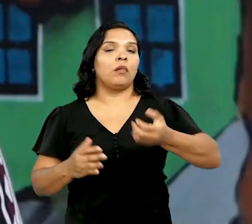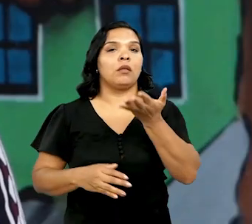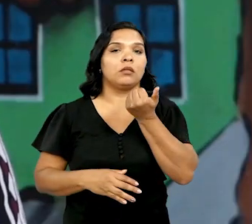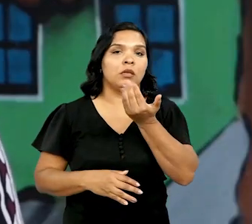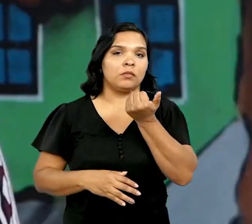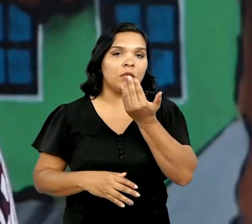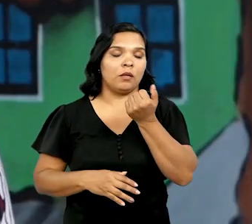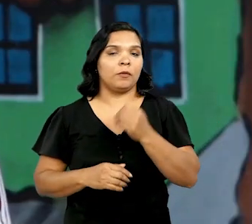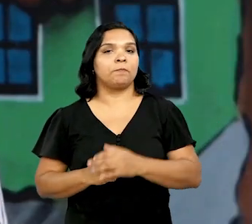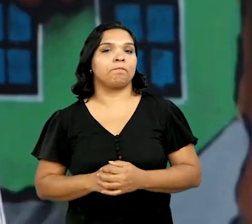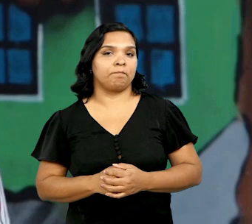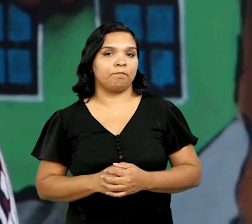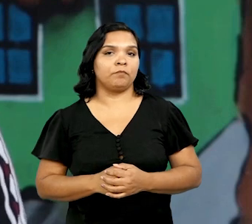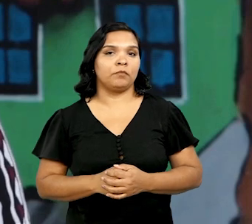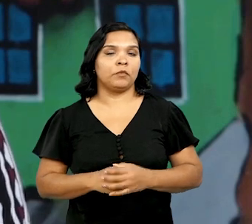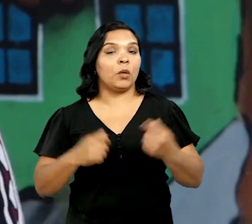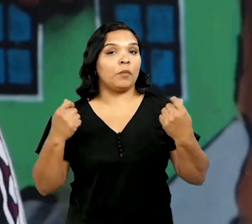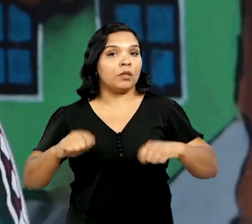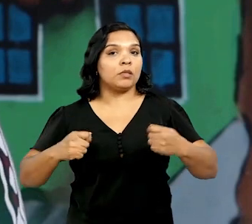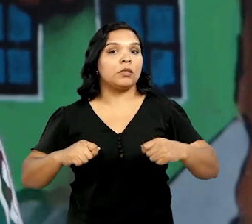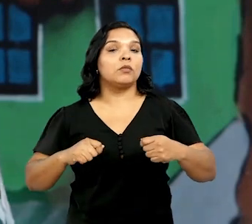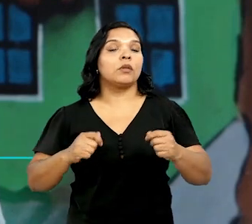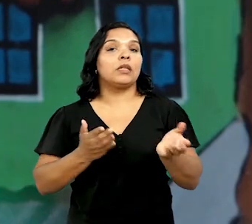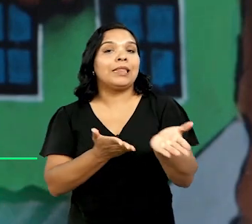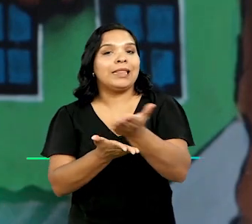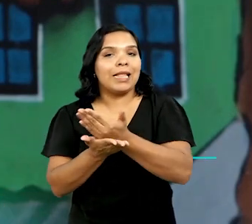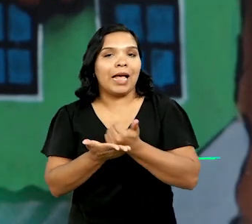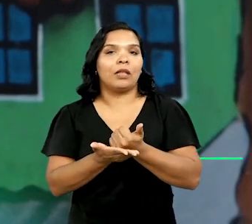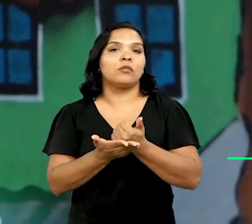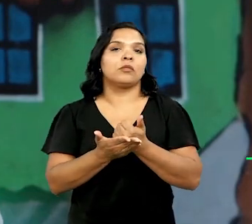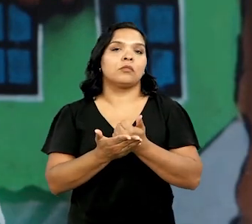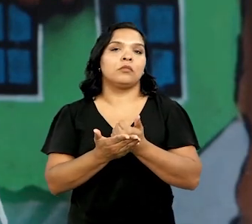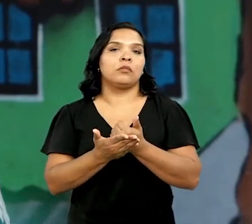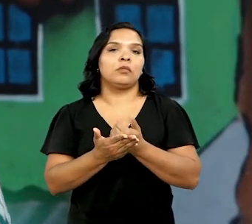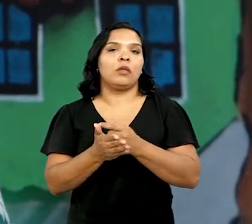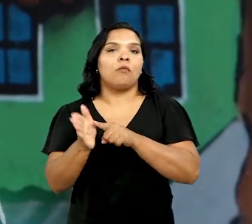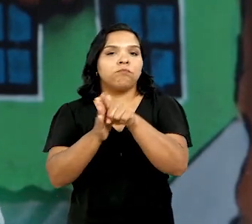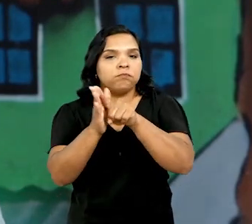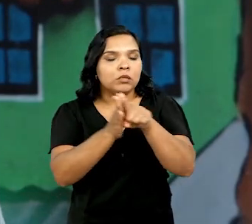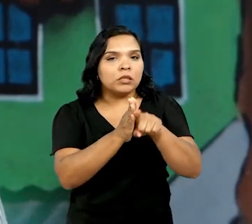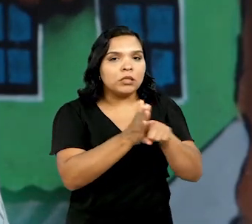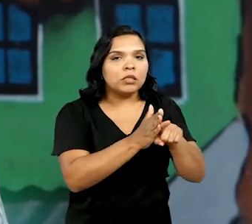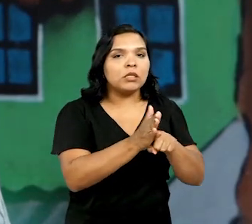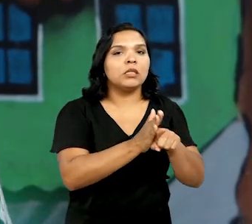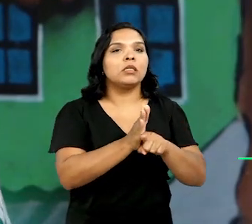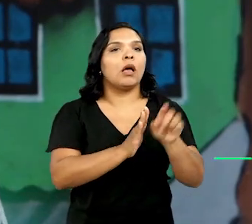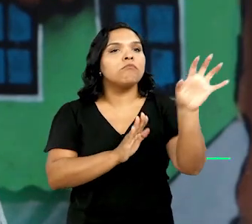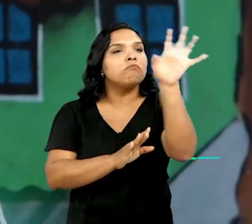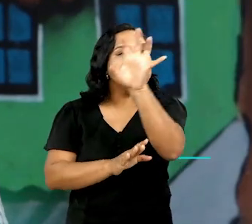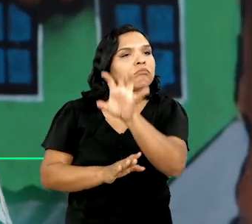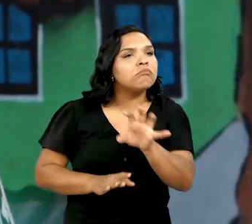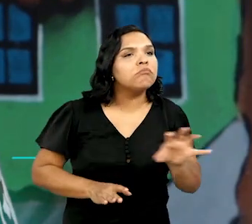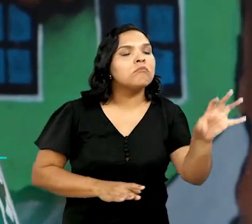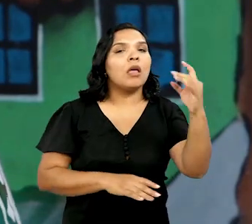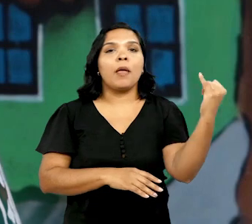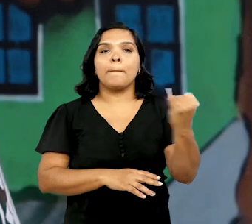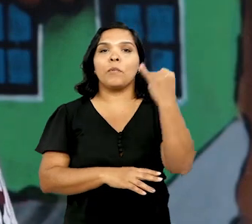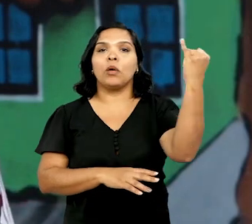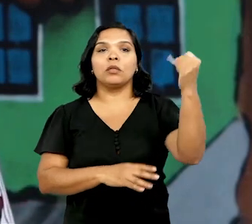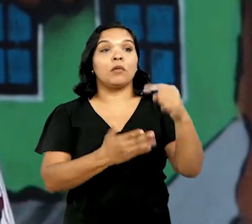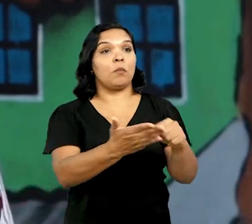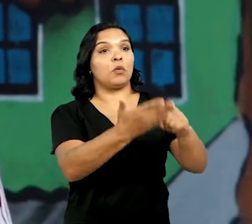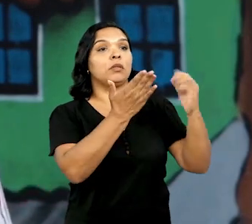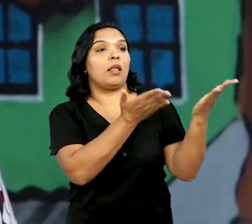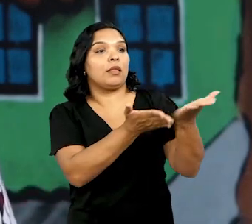Não se faz incidência de política pública sem dados, sem indicadores. O mapeamento ele é muito importante, porque ele que vai me dizer, ele vai me